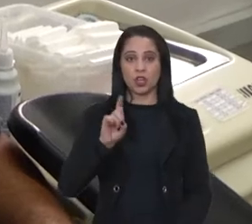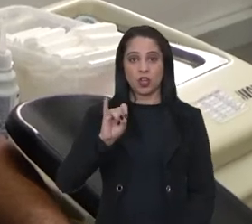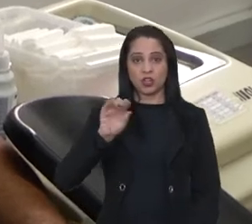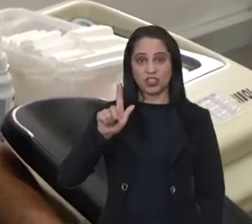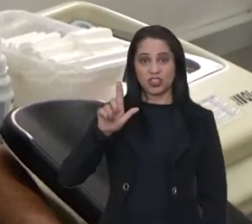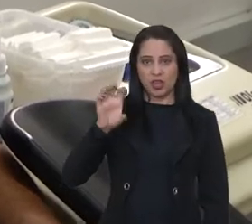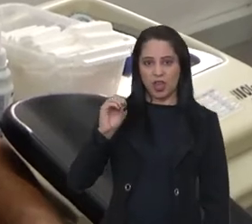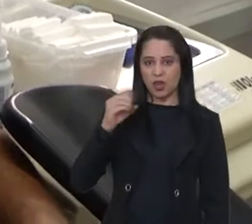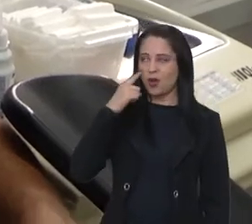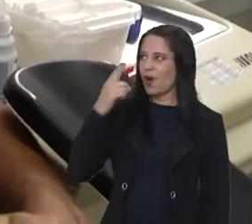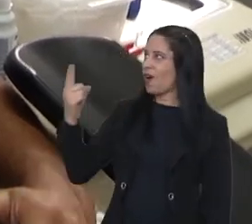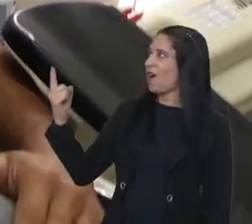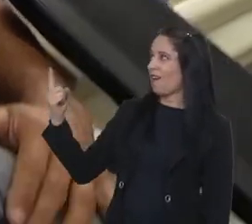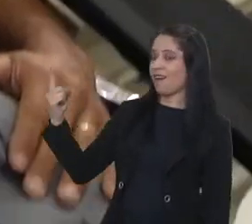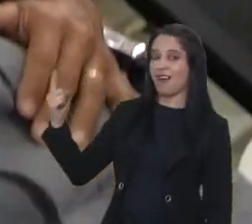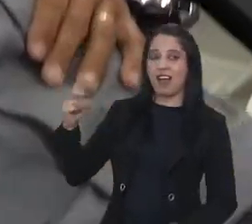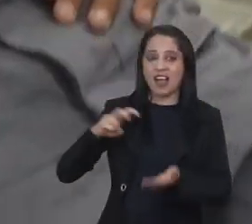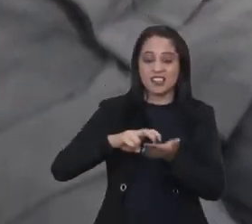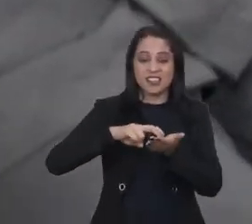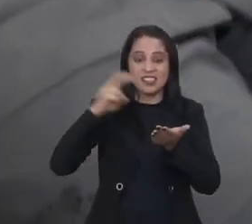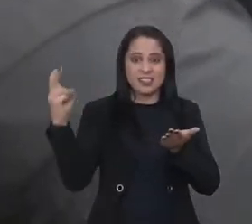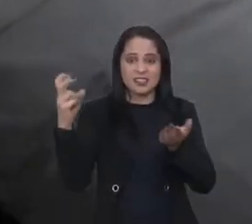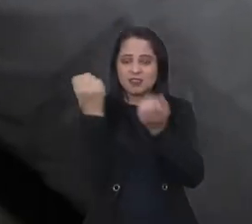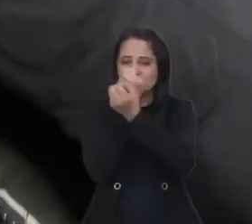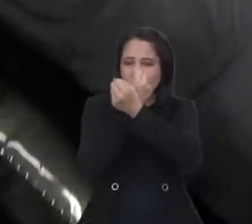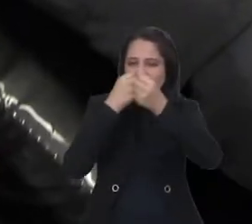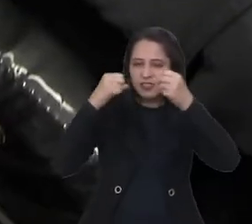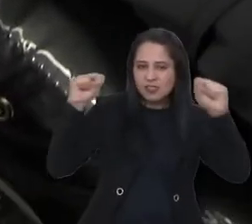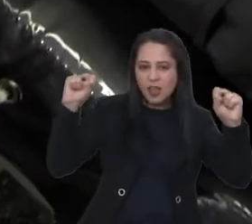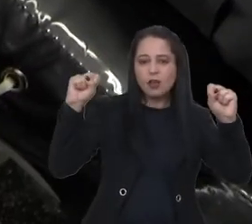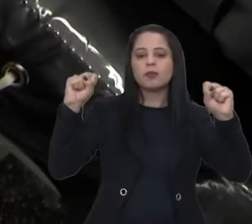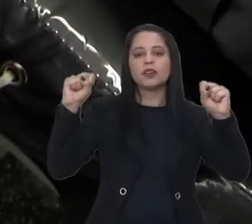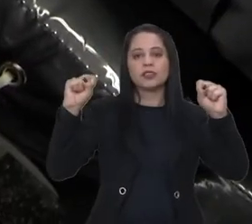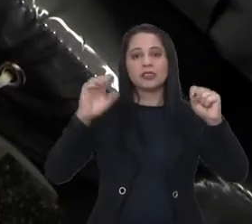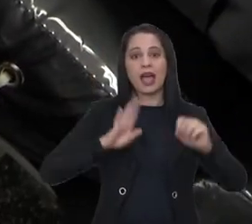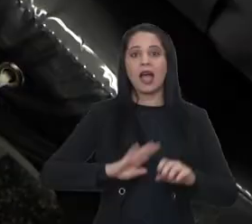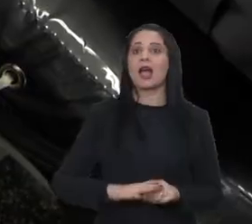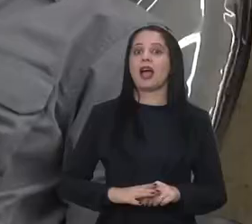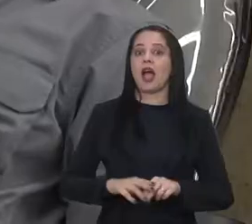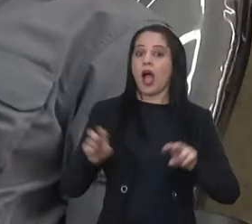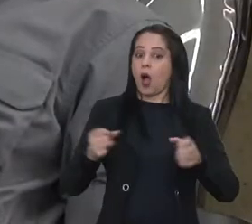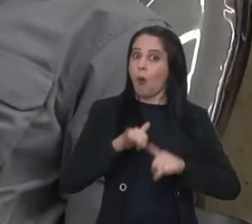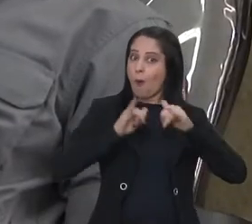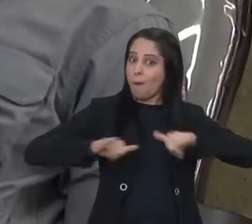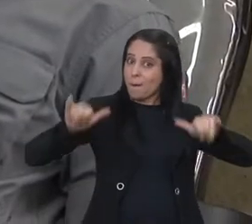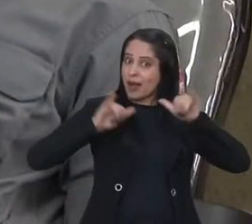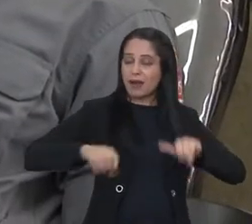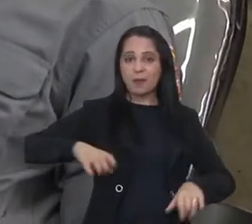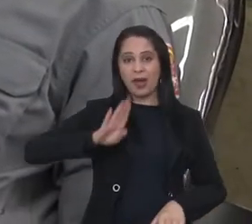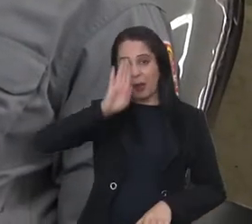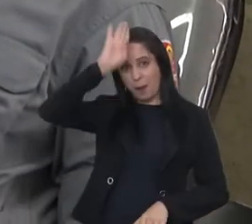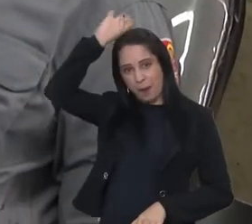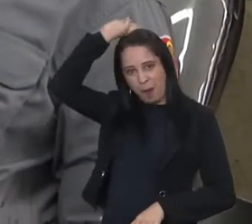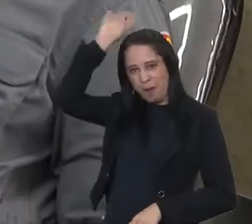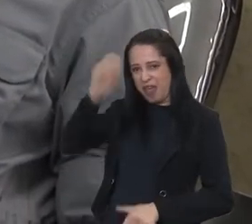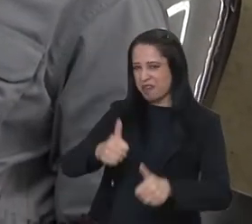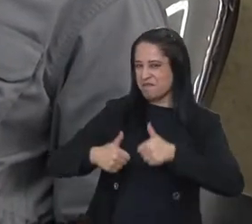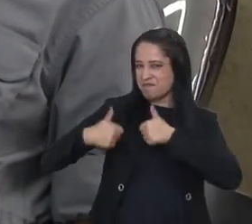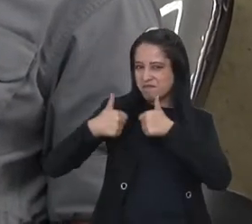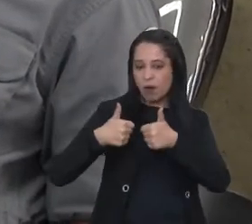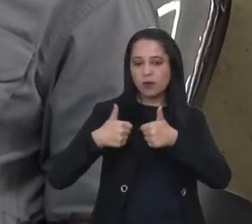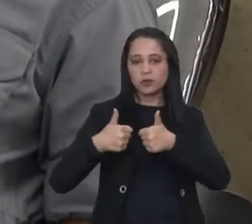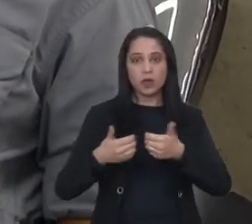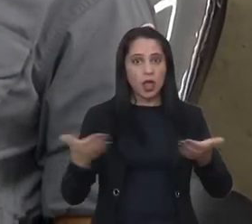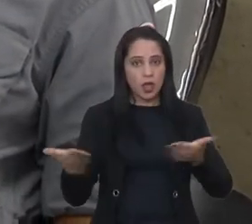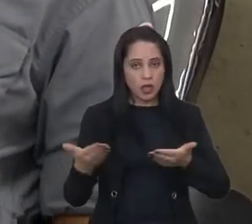e o Diego saiu de casa para fazer uma boa ação doar sangue ele participa de uma campanha chamada o bombeiro sangue